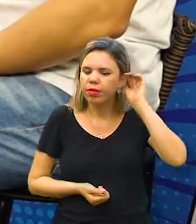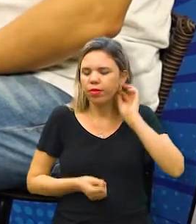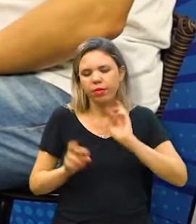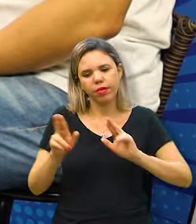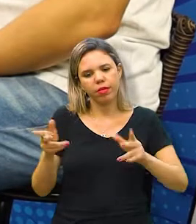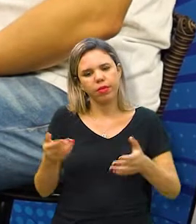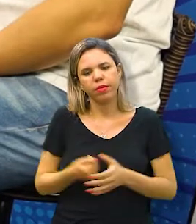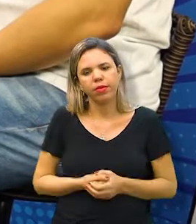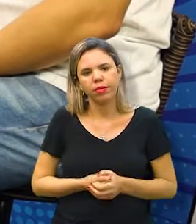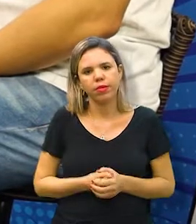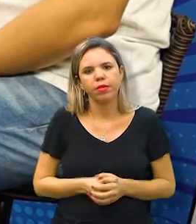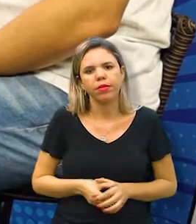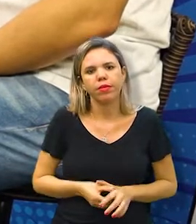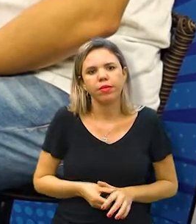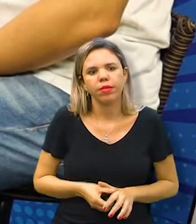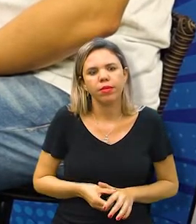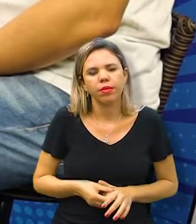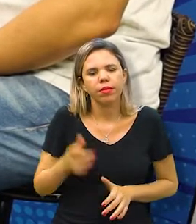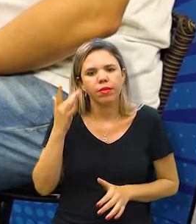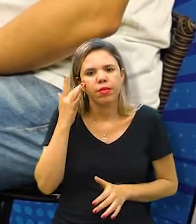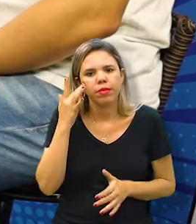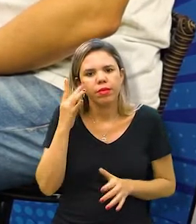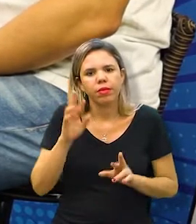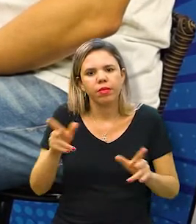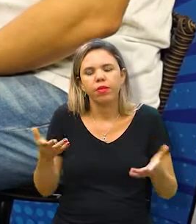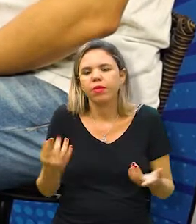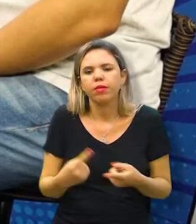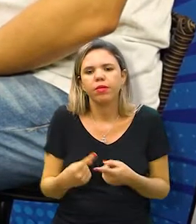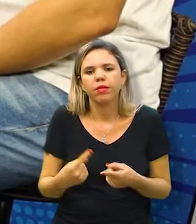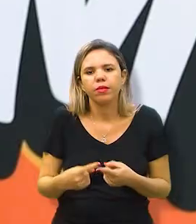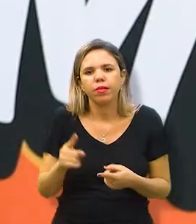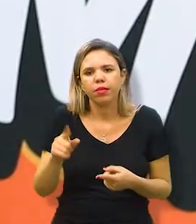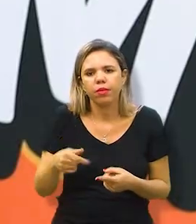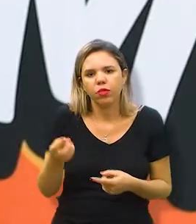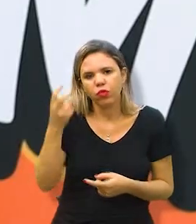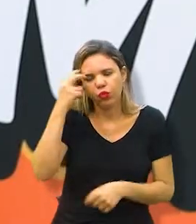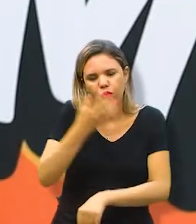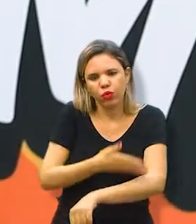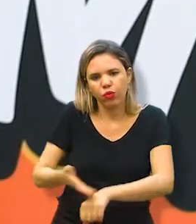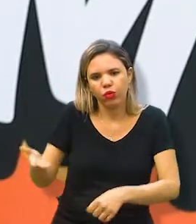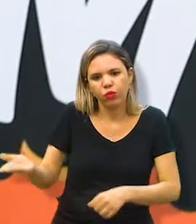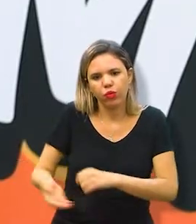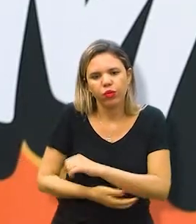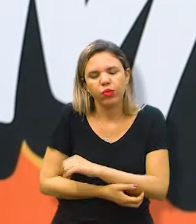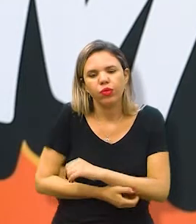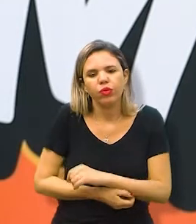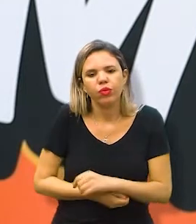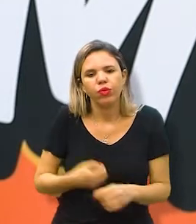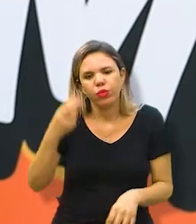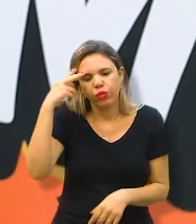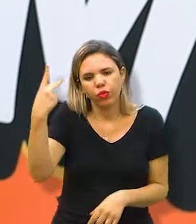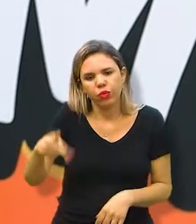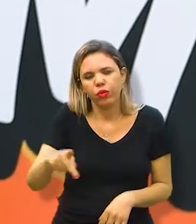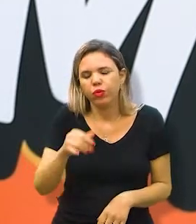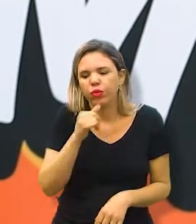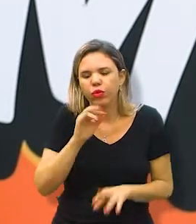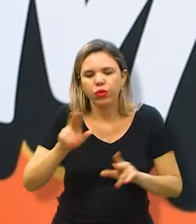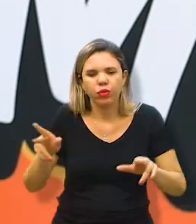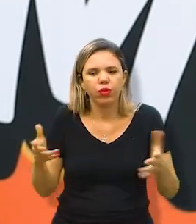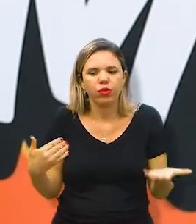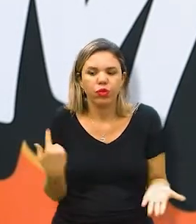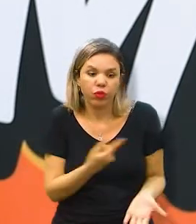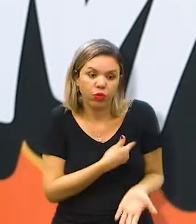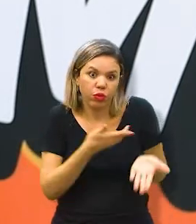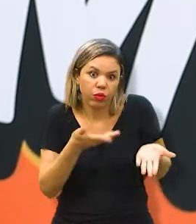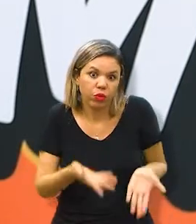bem diferente. Eu acho muito diferente, porque é a cultura, né? A cultura deles é muito